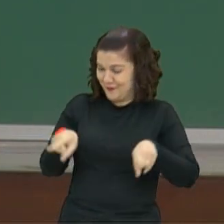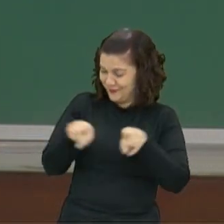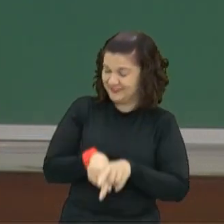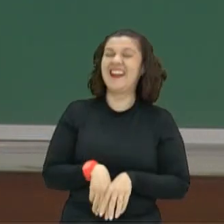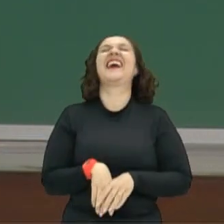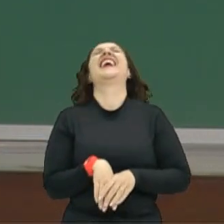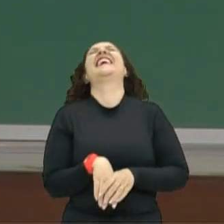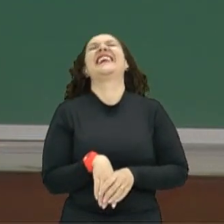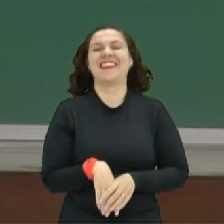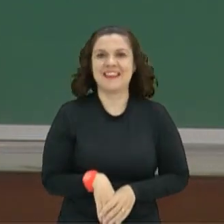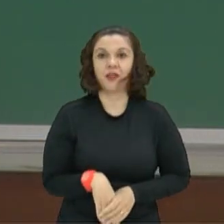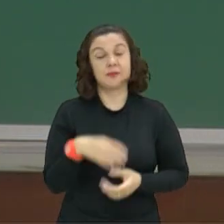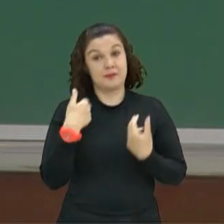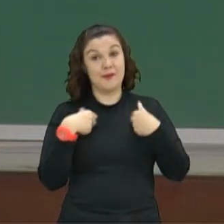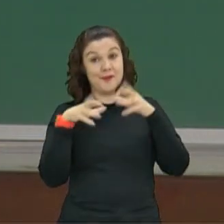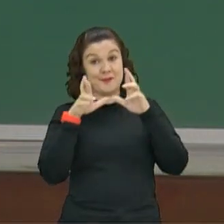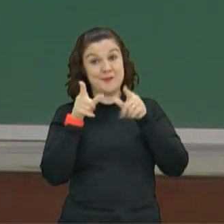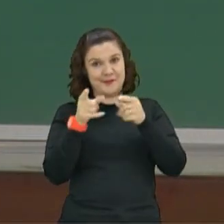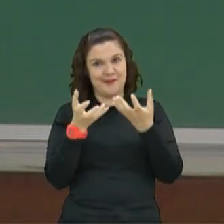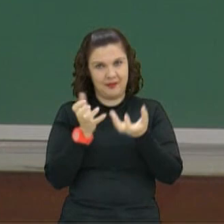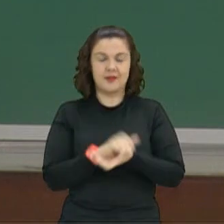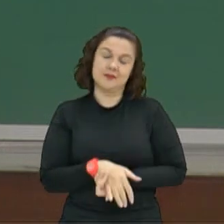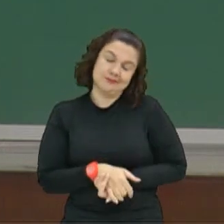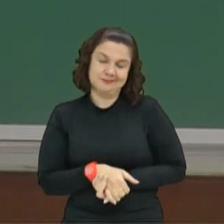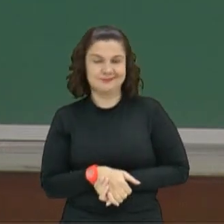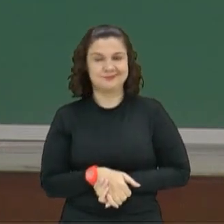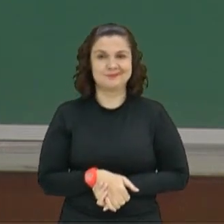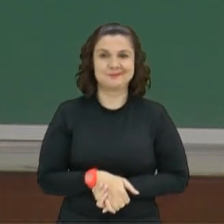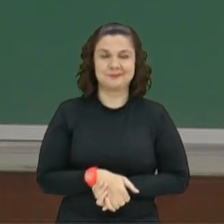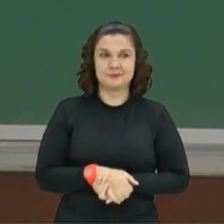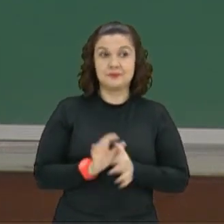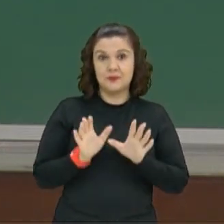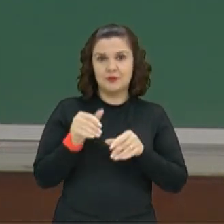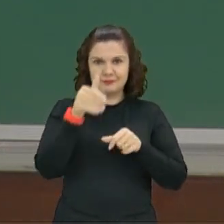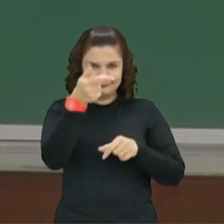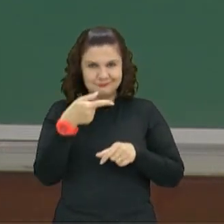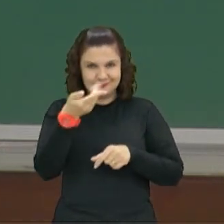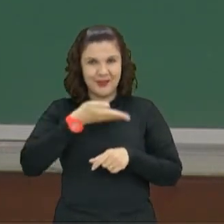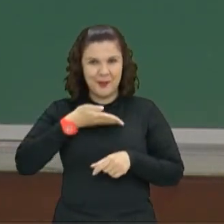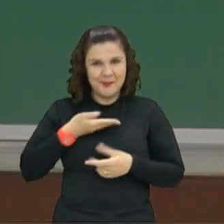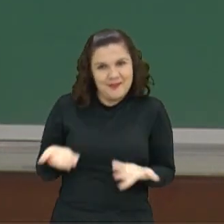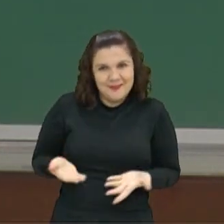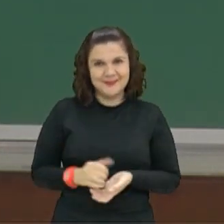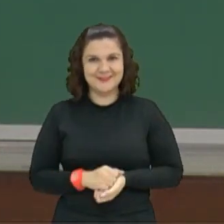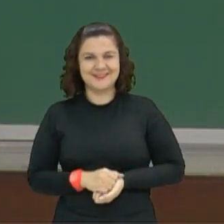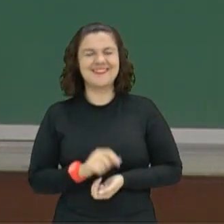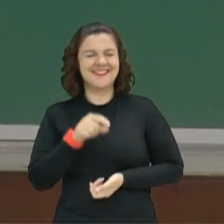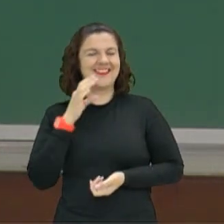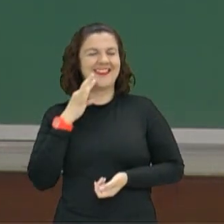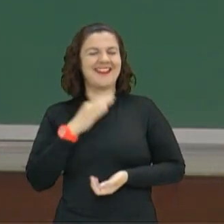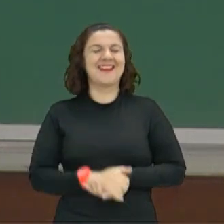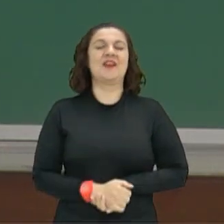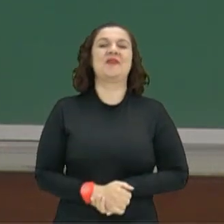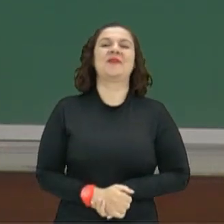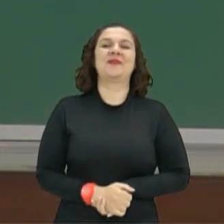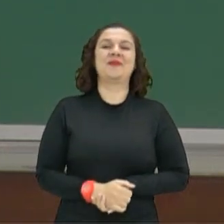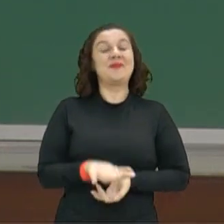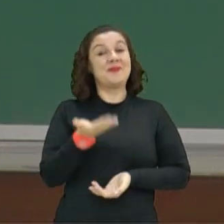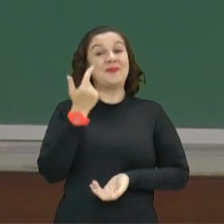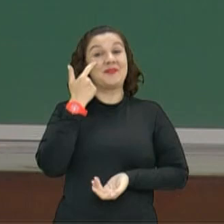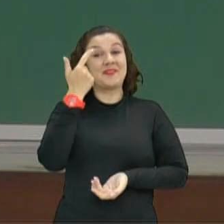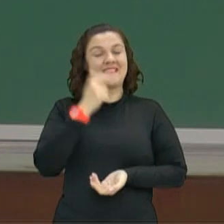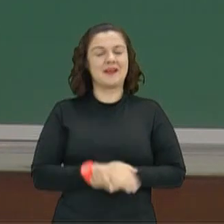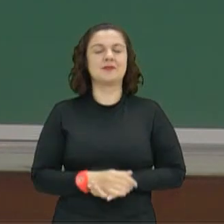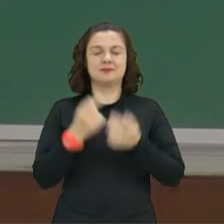quiser. Eu espero que você queira, né? Pô, somos amigos, né? Pô, bacana, né? Legal.